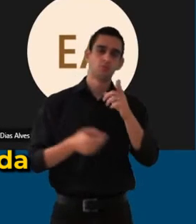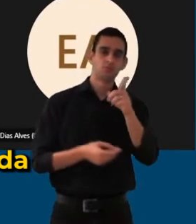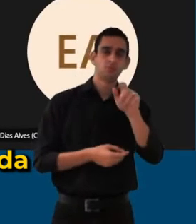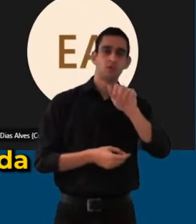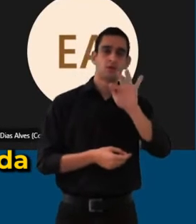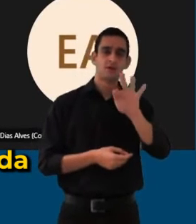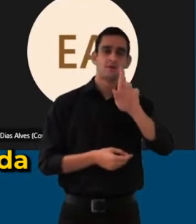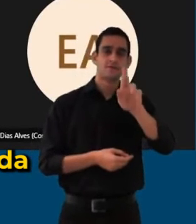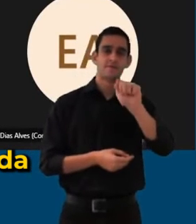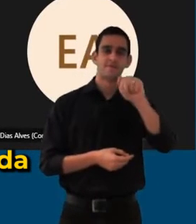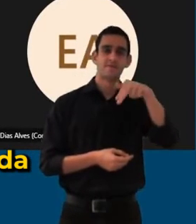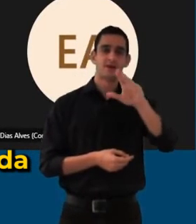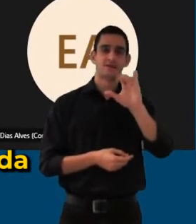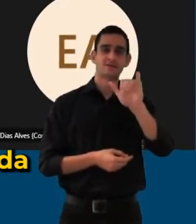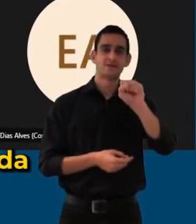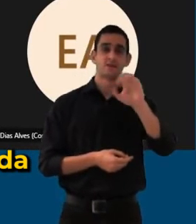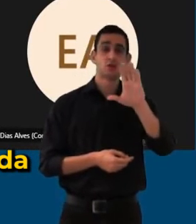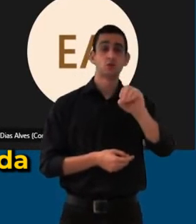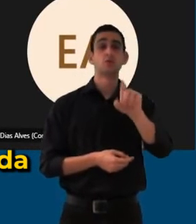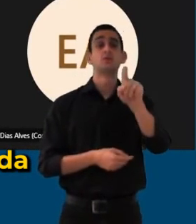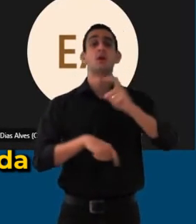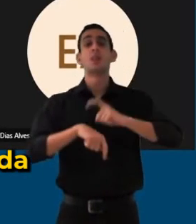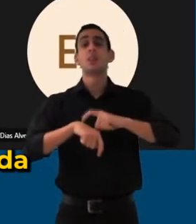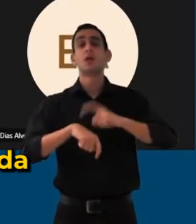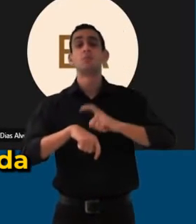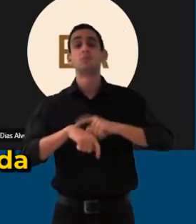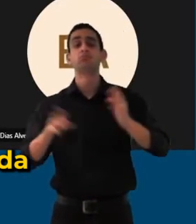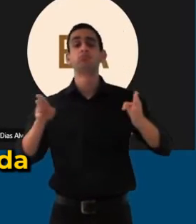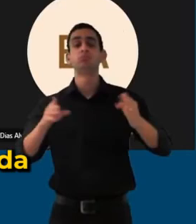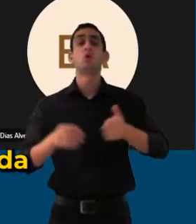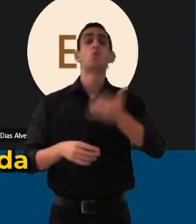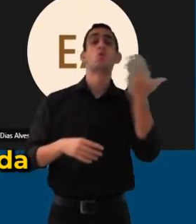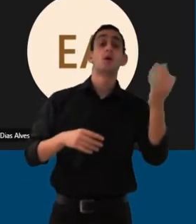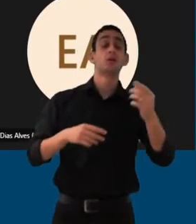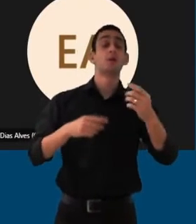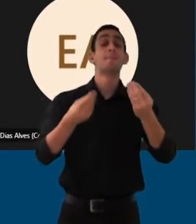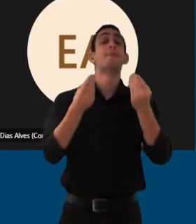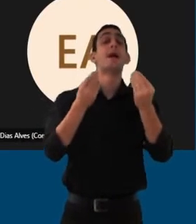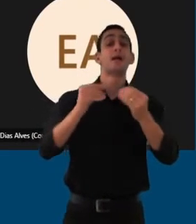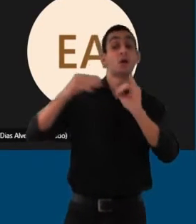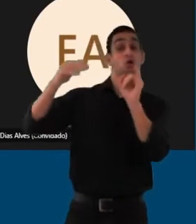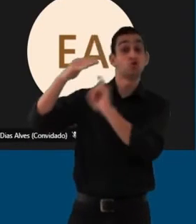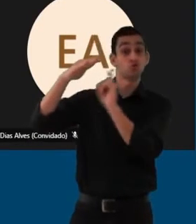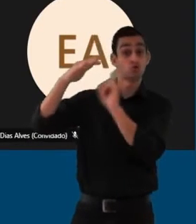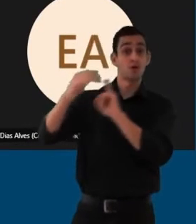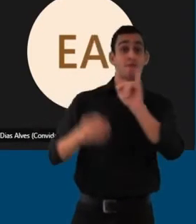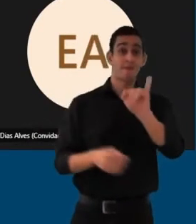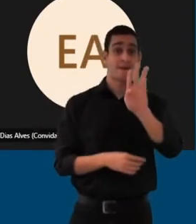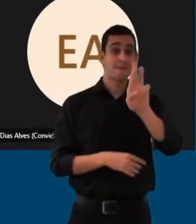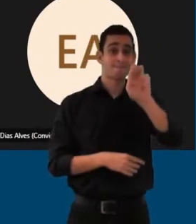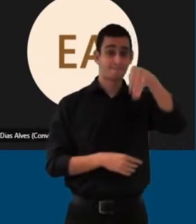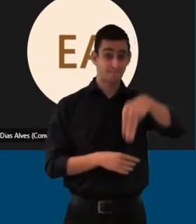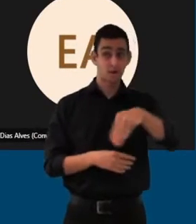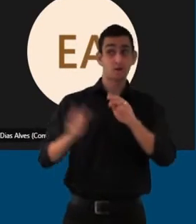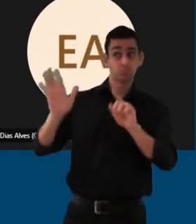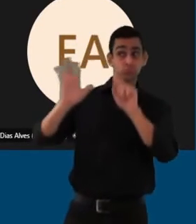Quanto tempo que vocês acham que ainda precisam para responder esse questionamento do